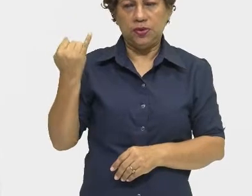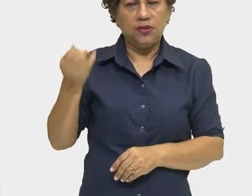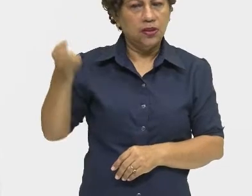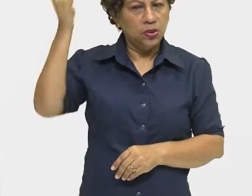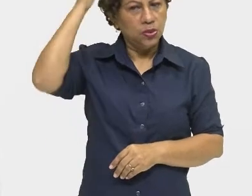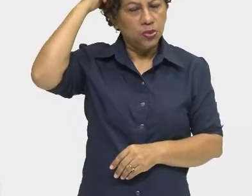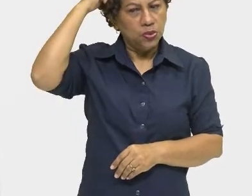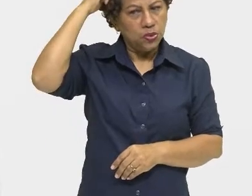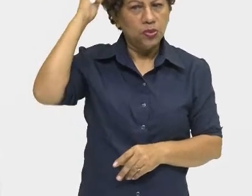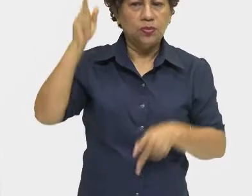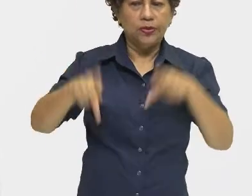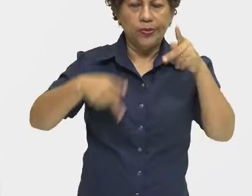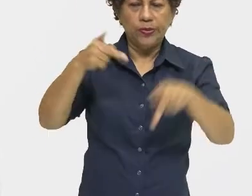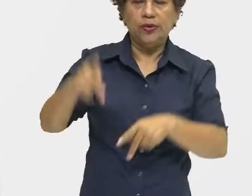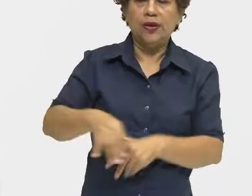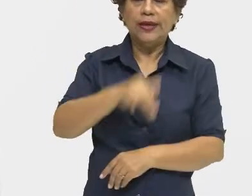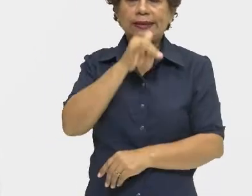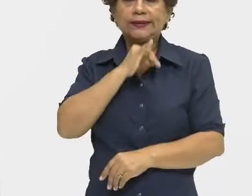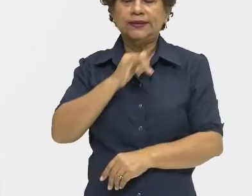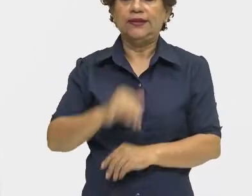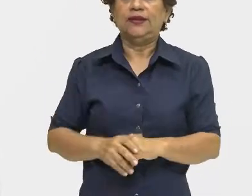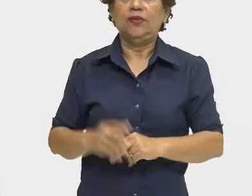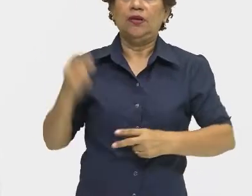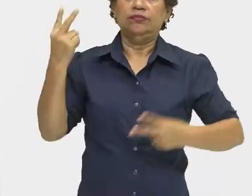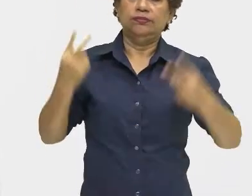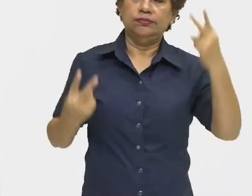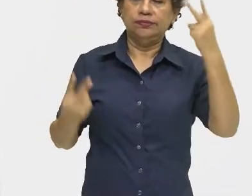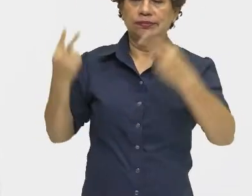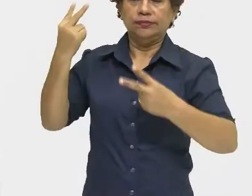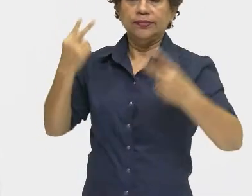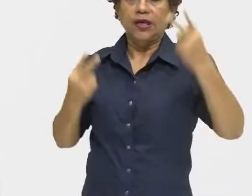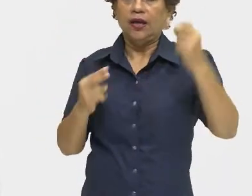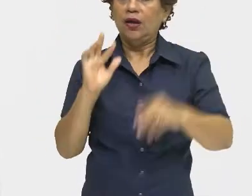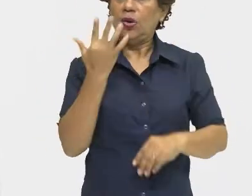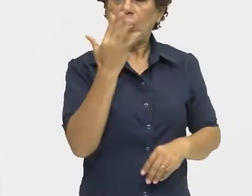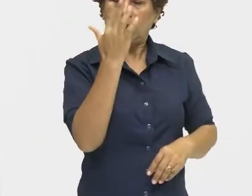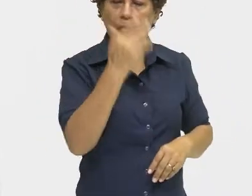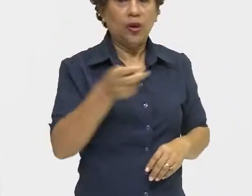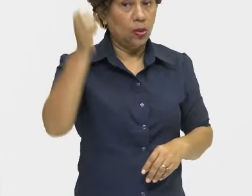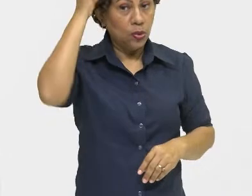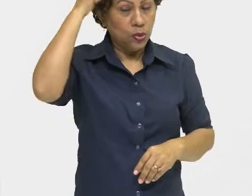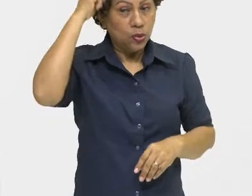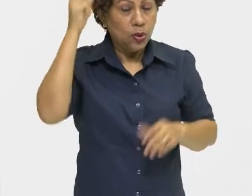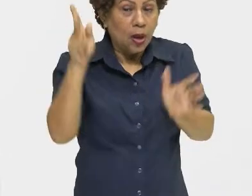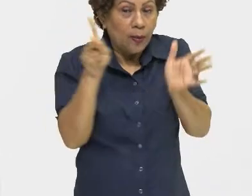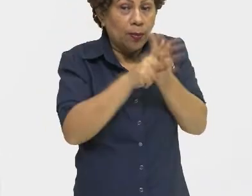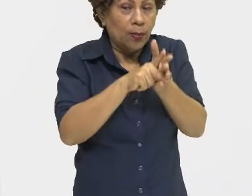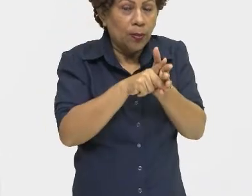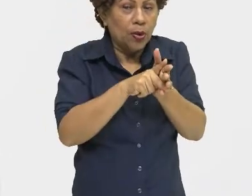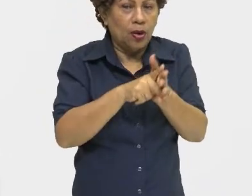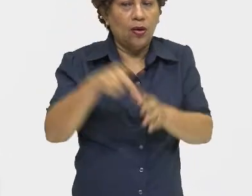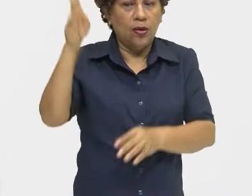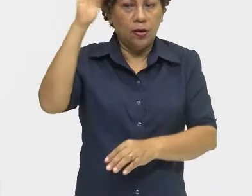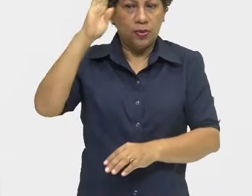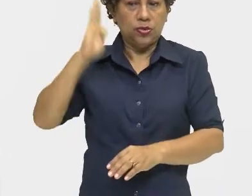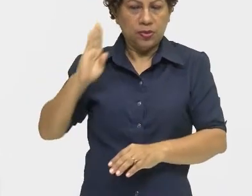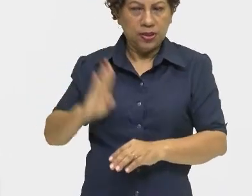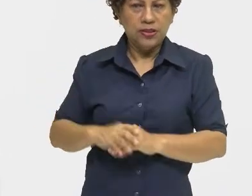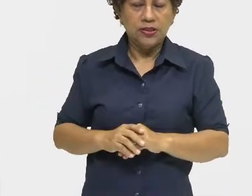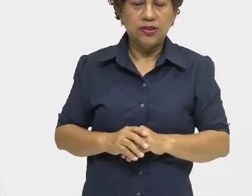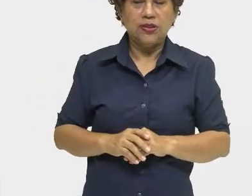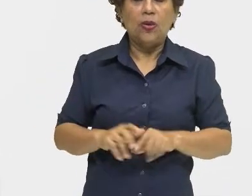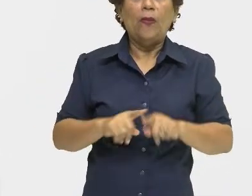popular. O carnaval, por exemplo, é uma manifestação cultural brasileira reconhecida em todo o